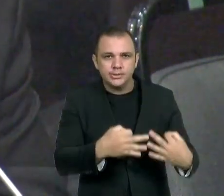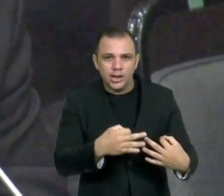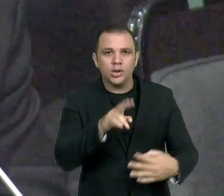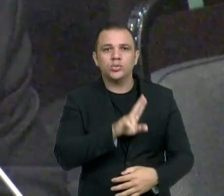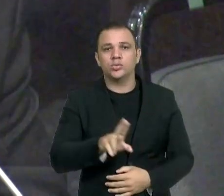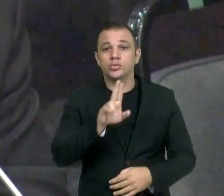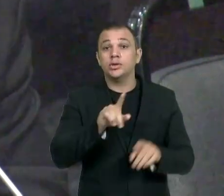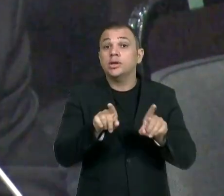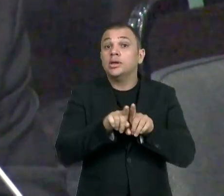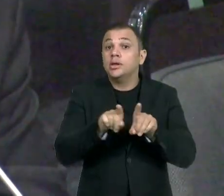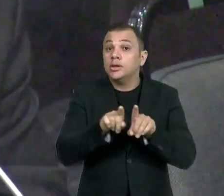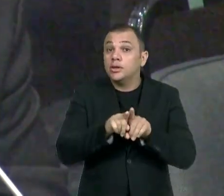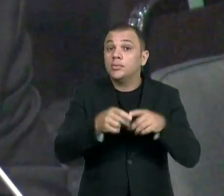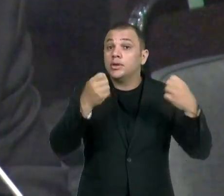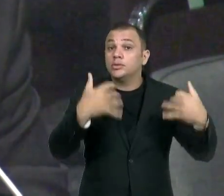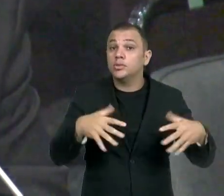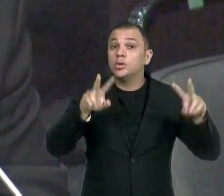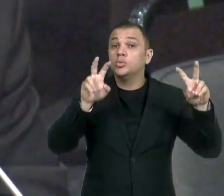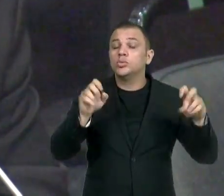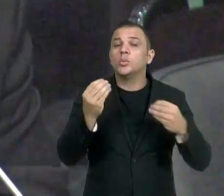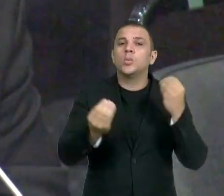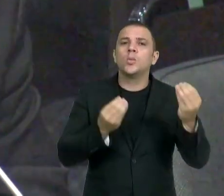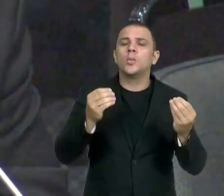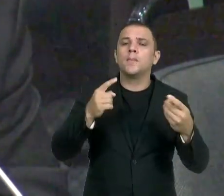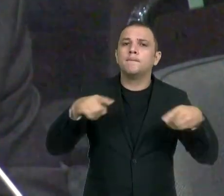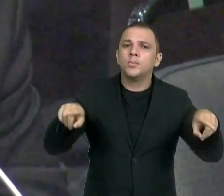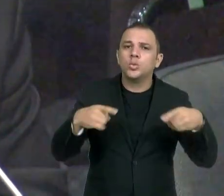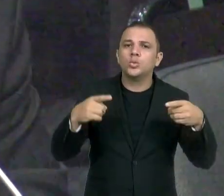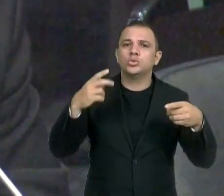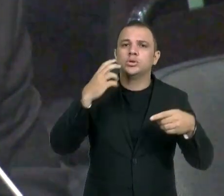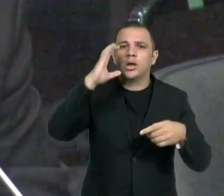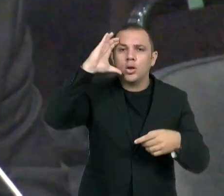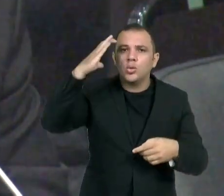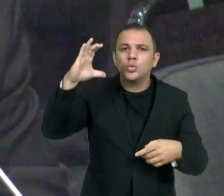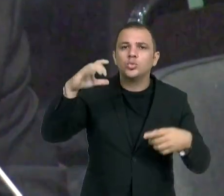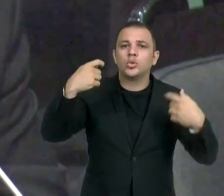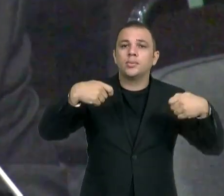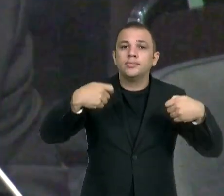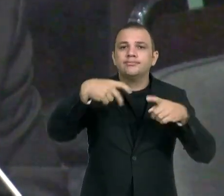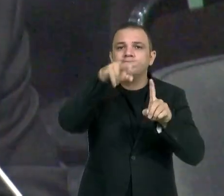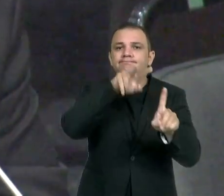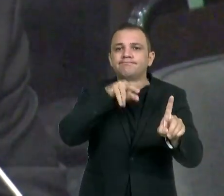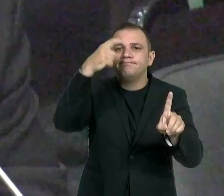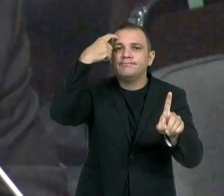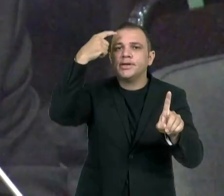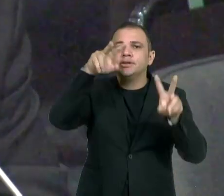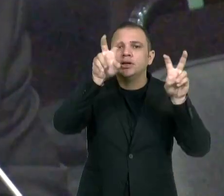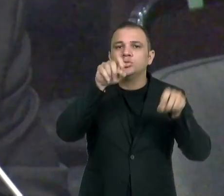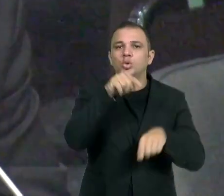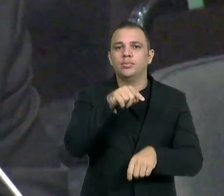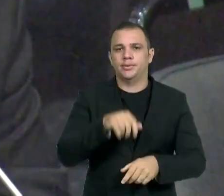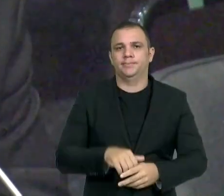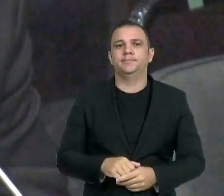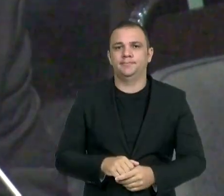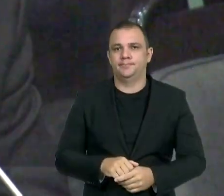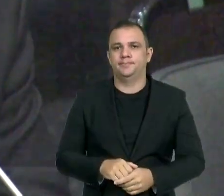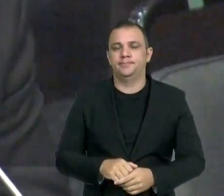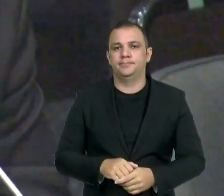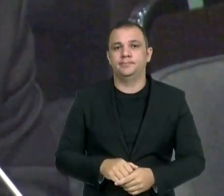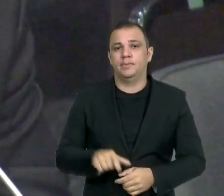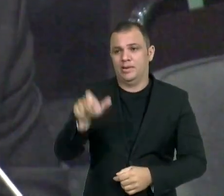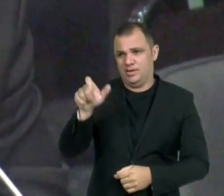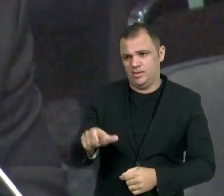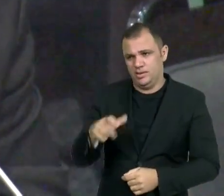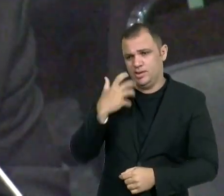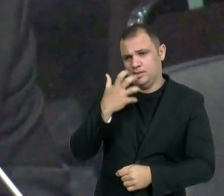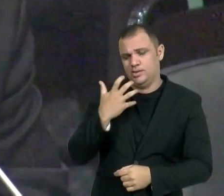que a música, a cultura, elas precisam, de fato, ser encaradas. Um cantor que canta uma música